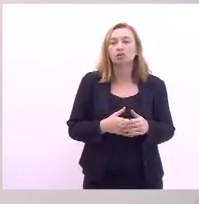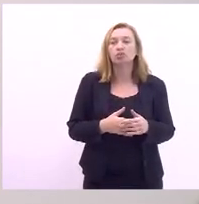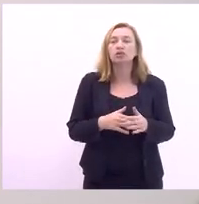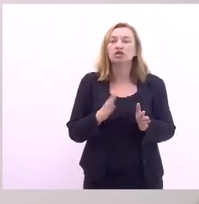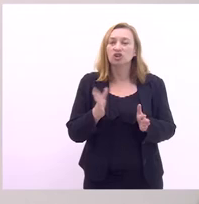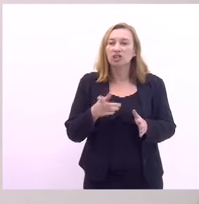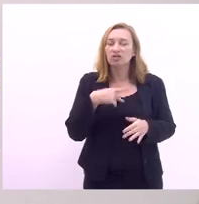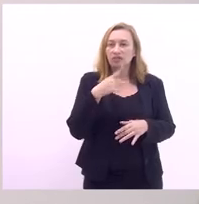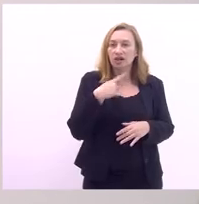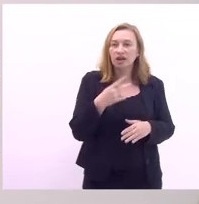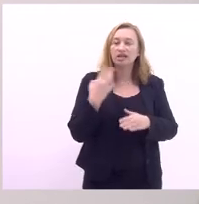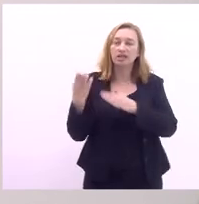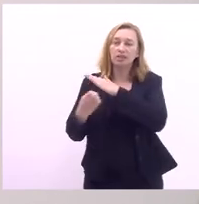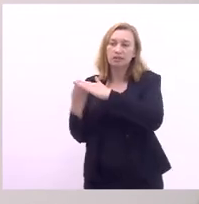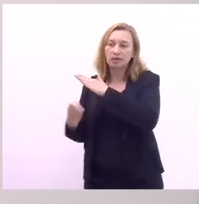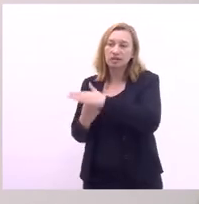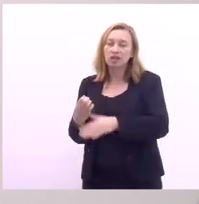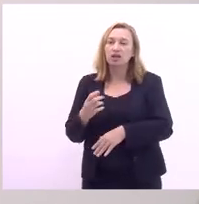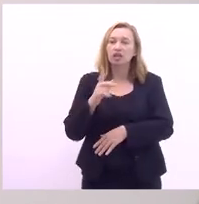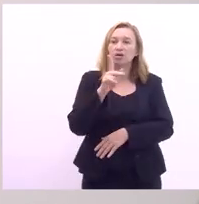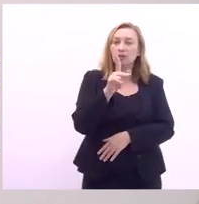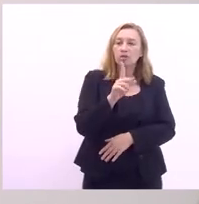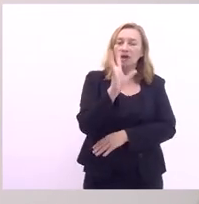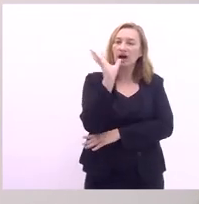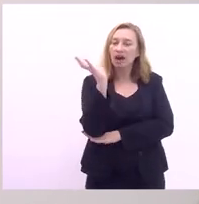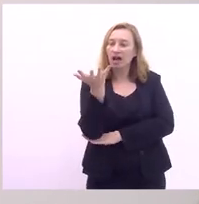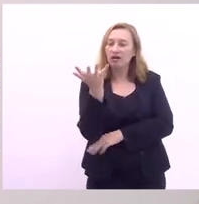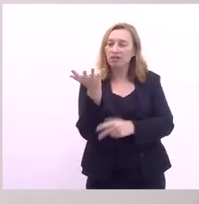falei, questões de poda de árvore, essas coisas,